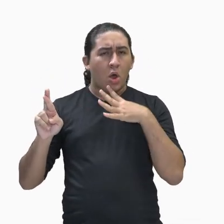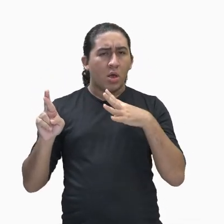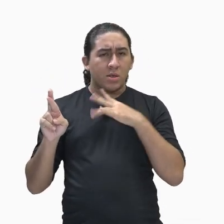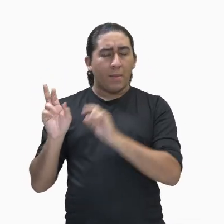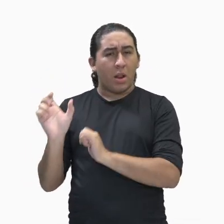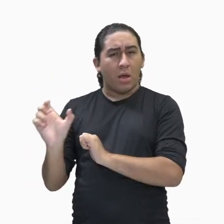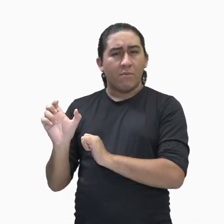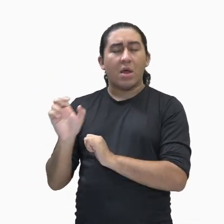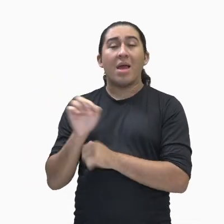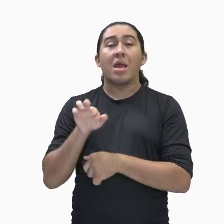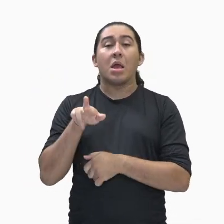pronúncia.